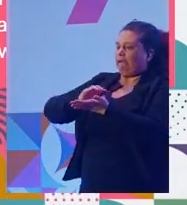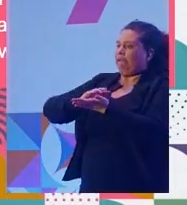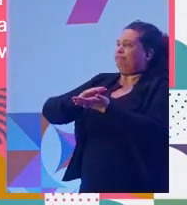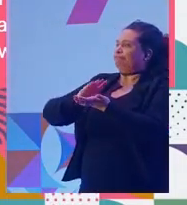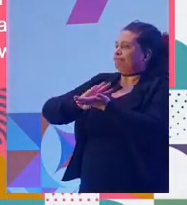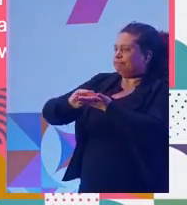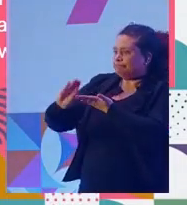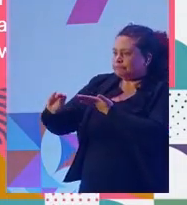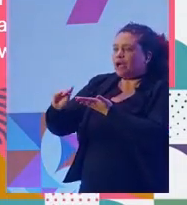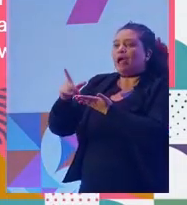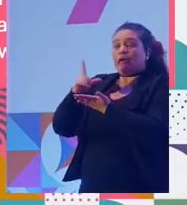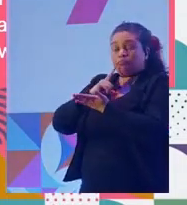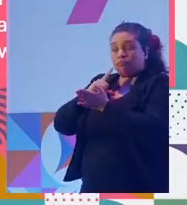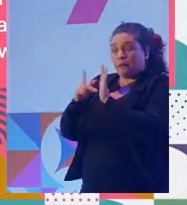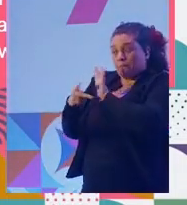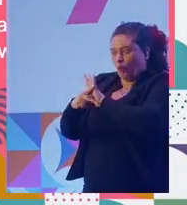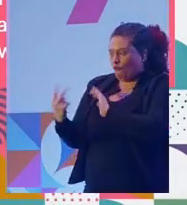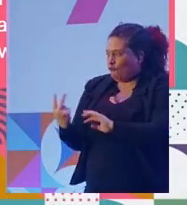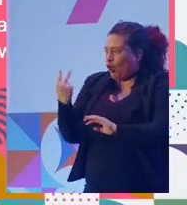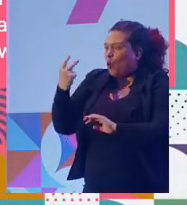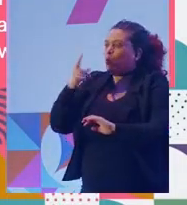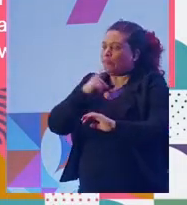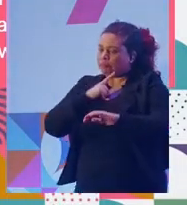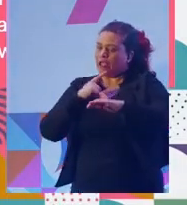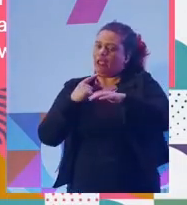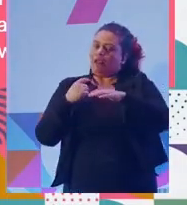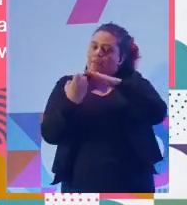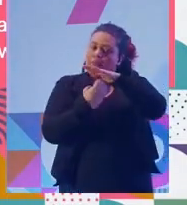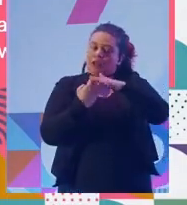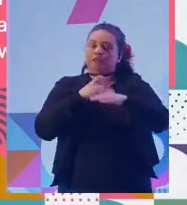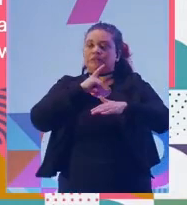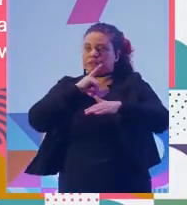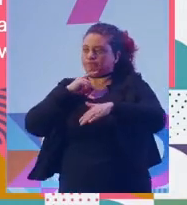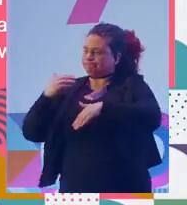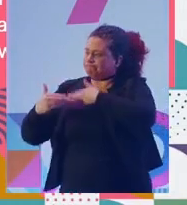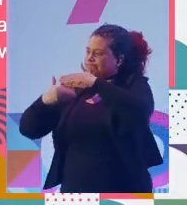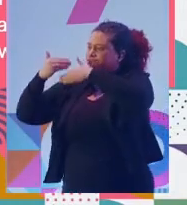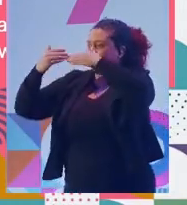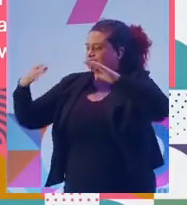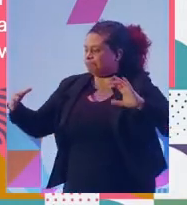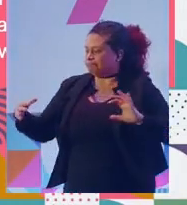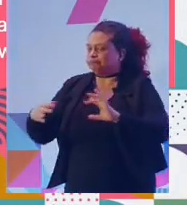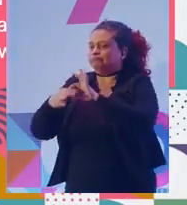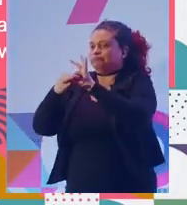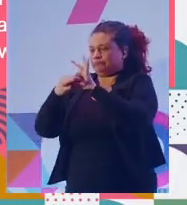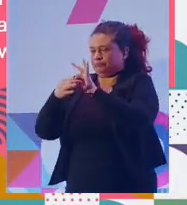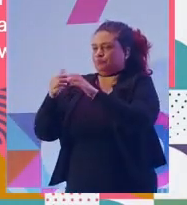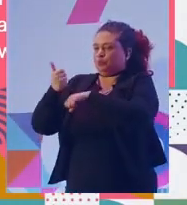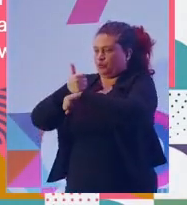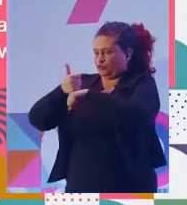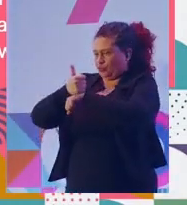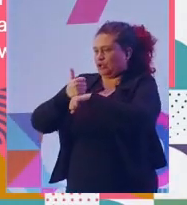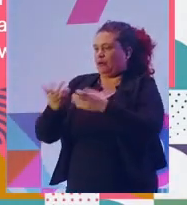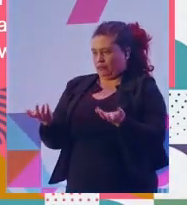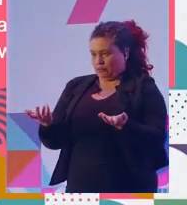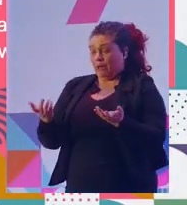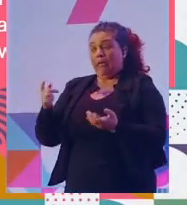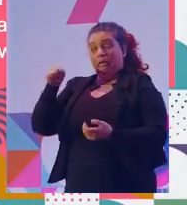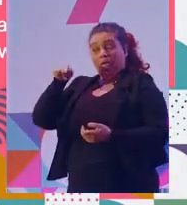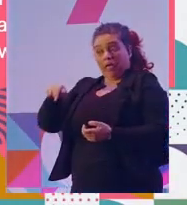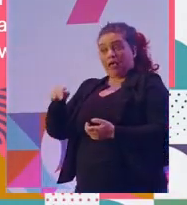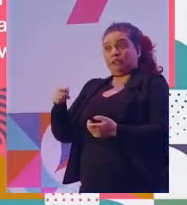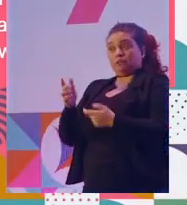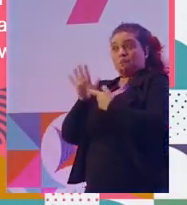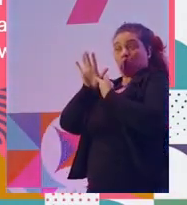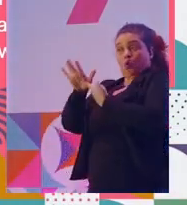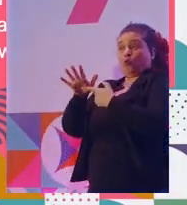a ter valor na companhia, a experiência de desenvolvimento e seja o melhor possível. E isso é o que fornece uma plataforma